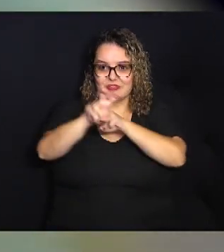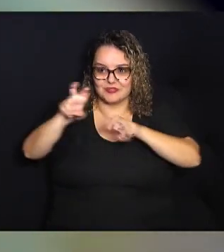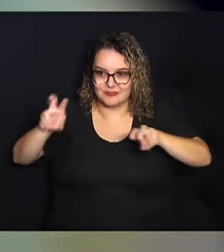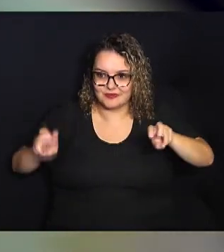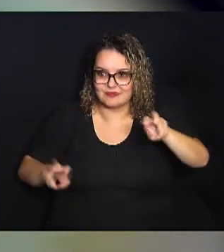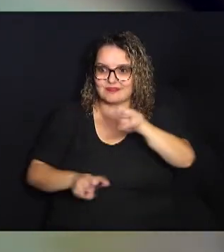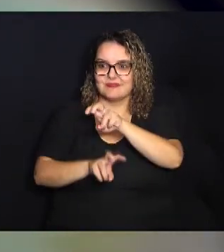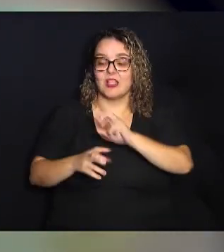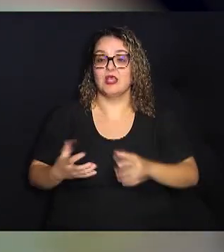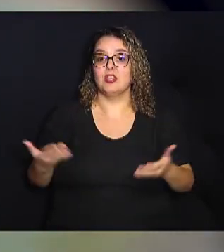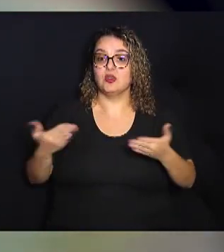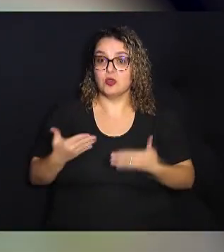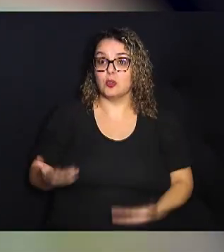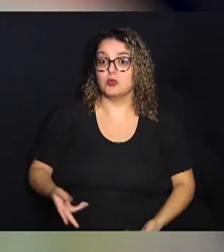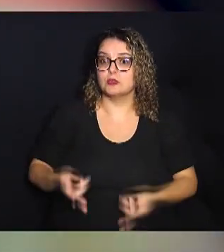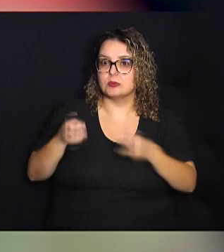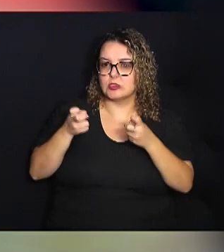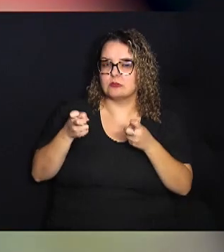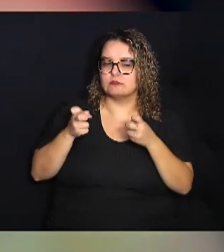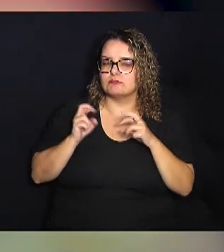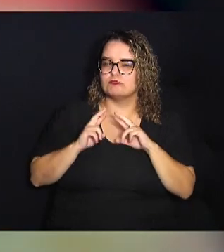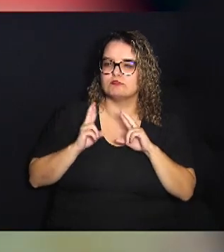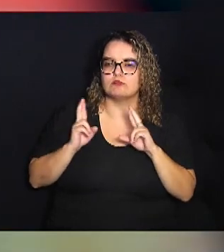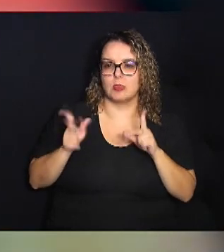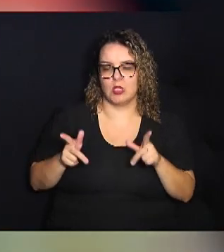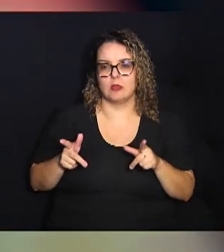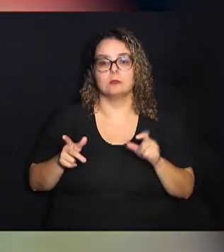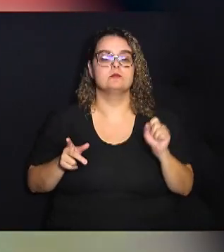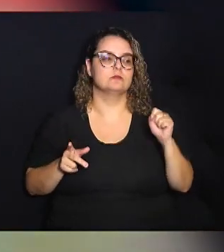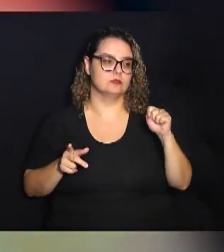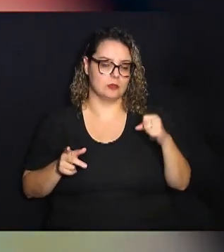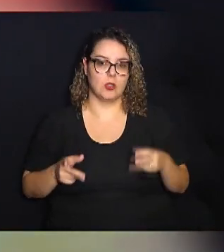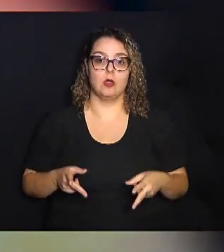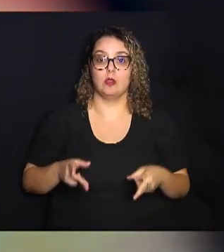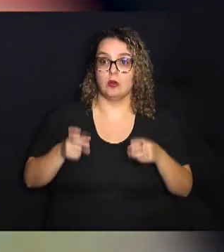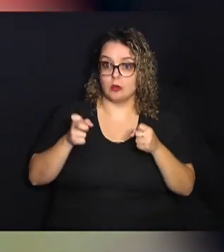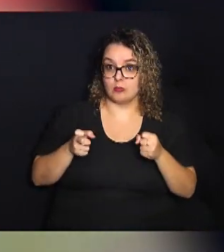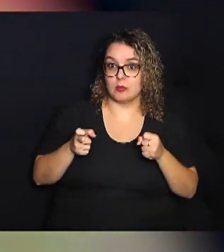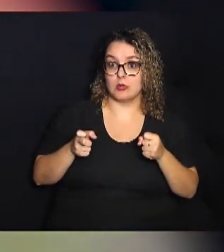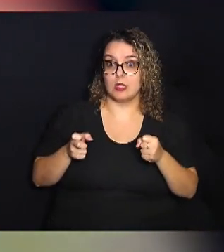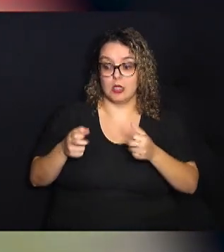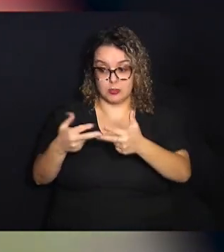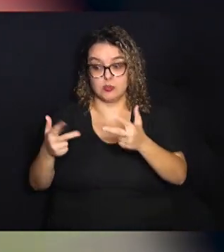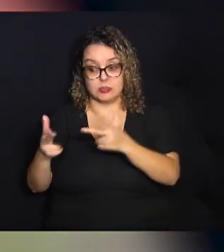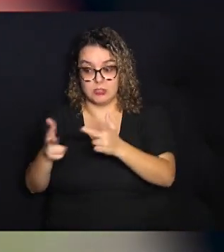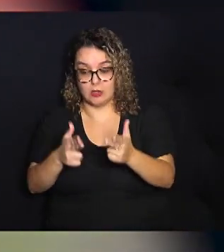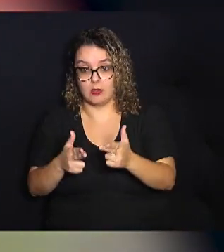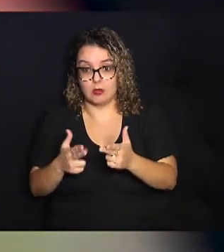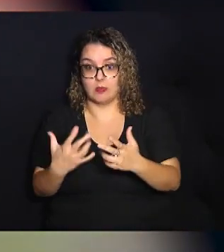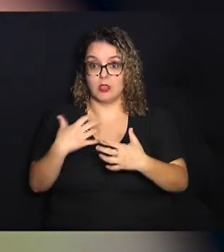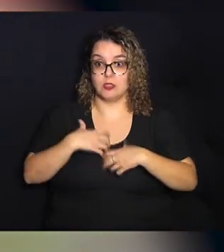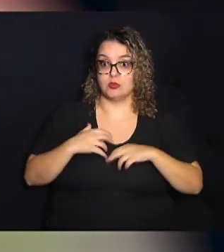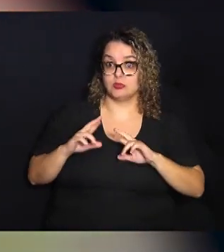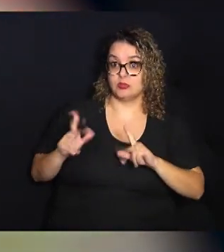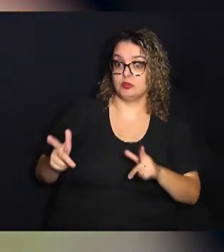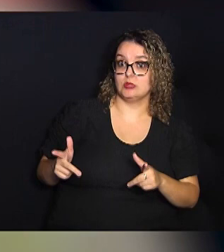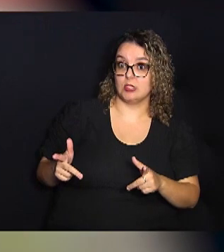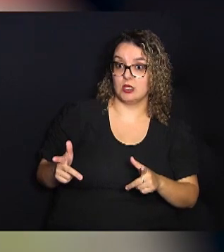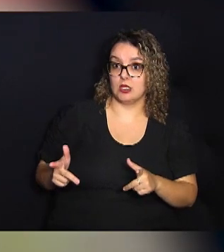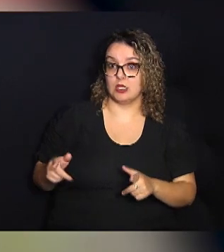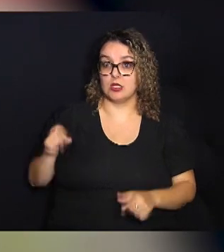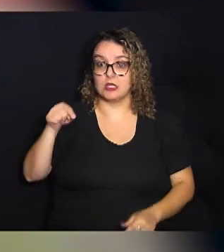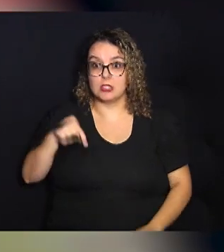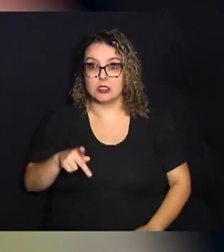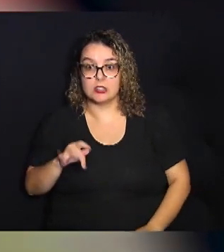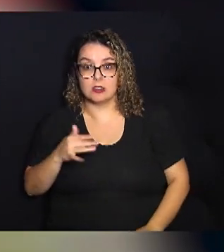a observar de um jeito diferente. Né? Observar as mesmas coisas, mas de uma forma diferente. E essa peça